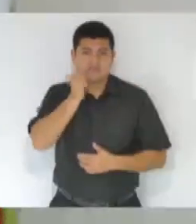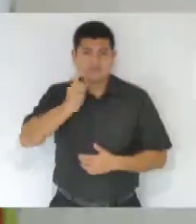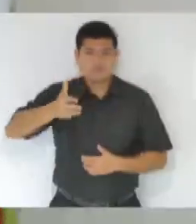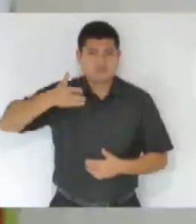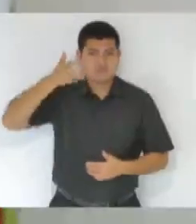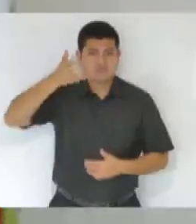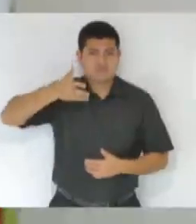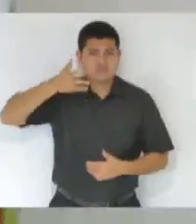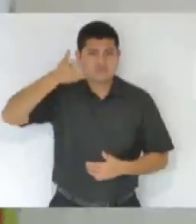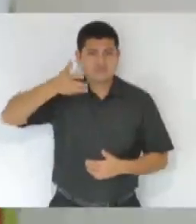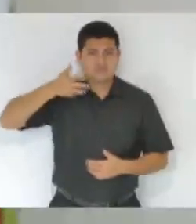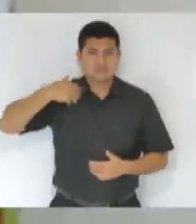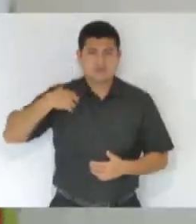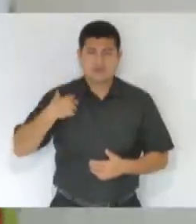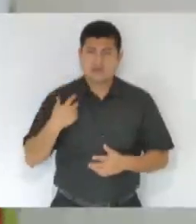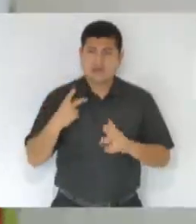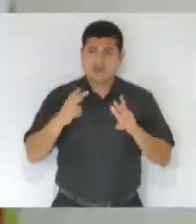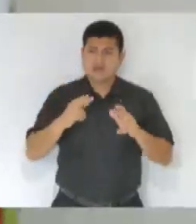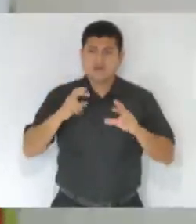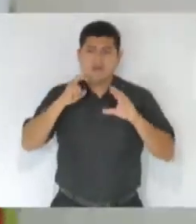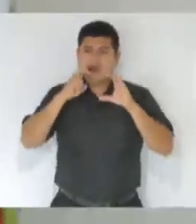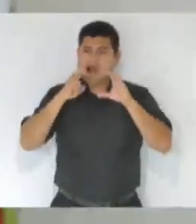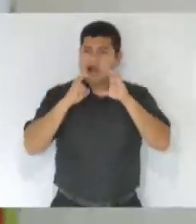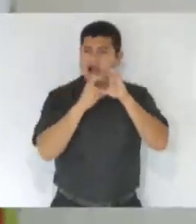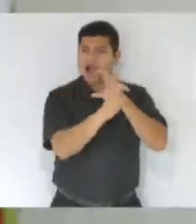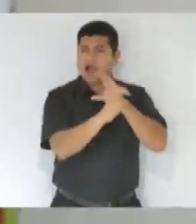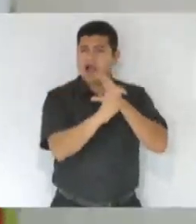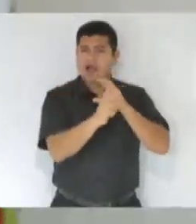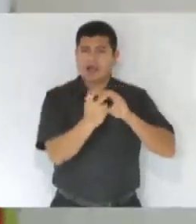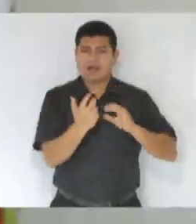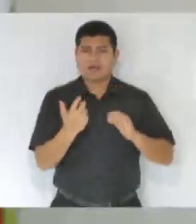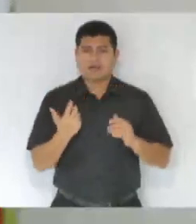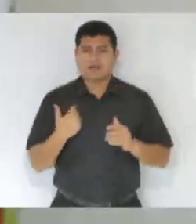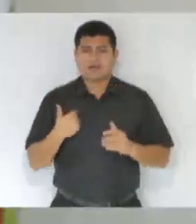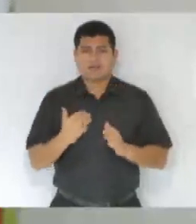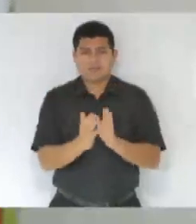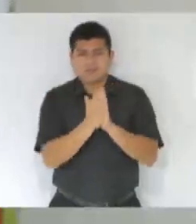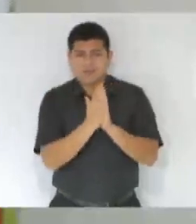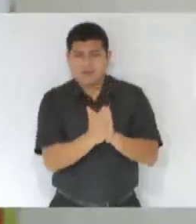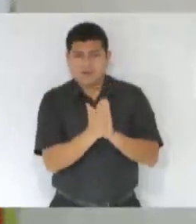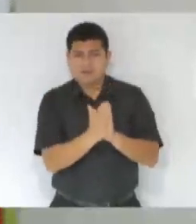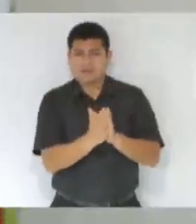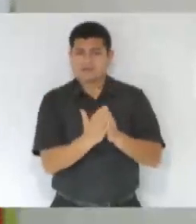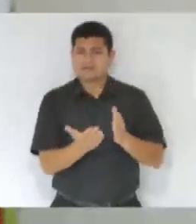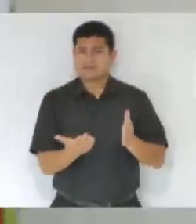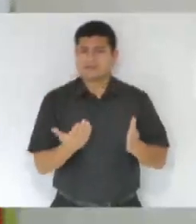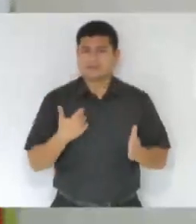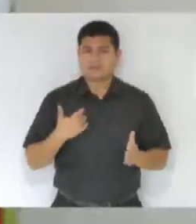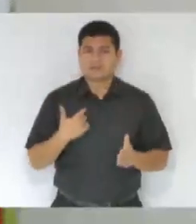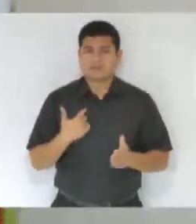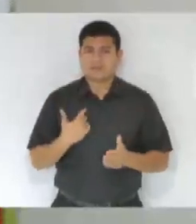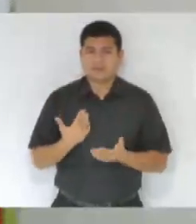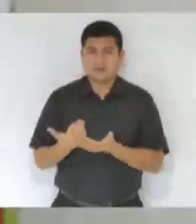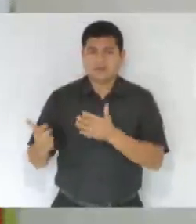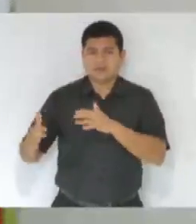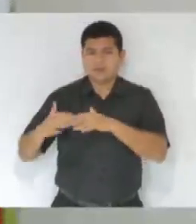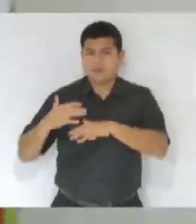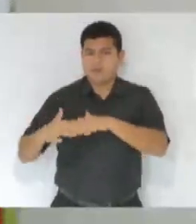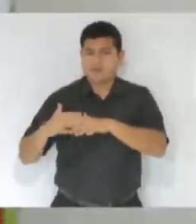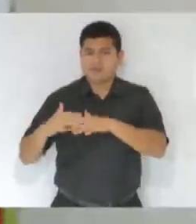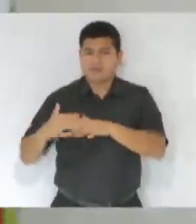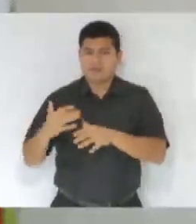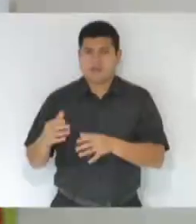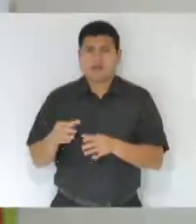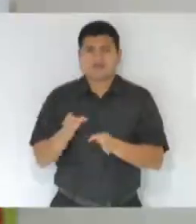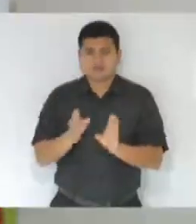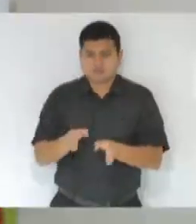soa como um grito, um clamor que emerge de um movimento altamente